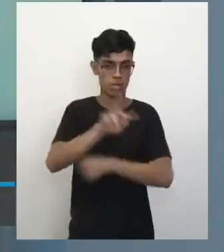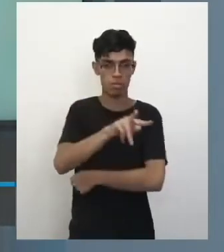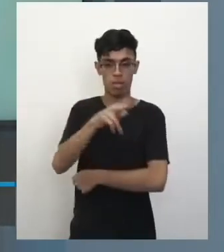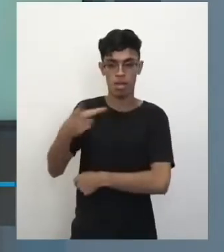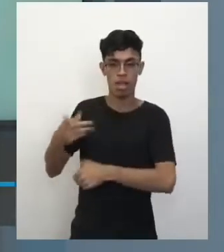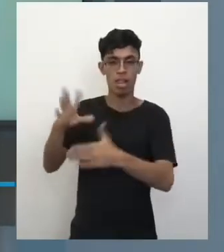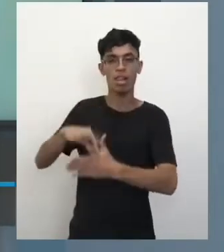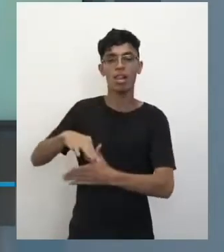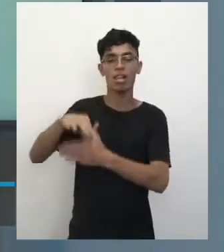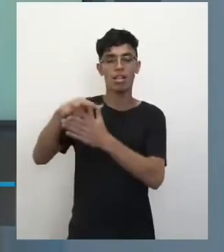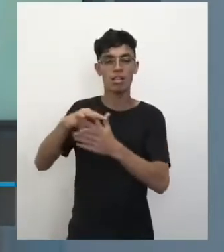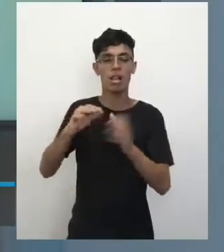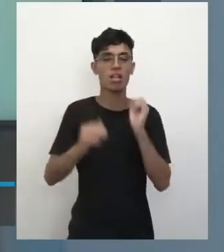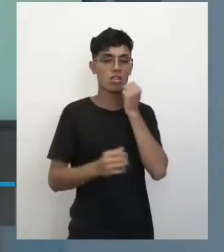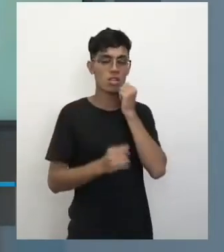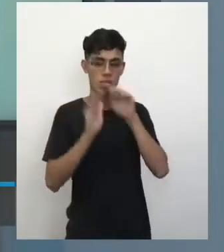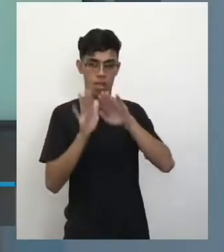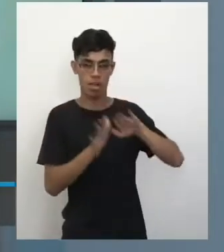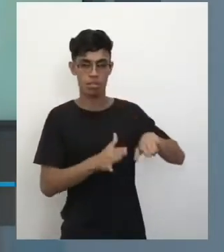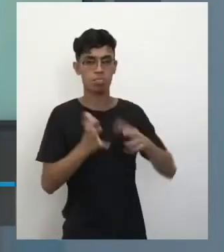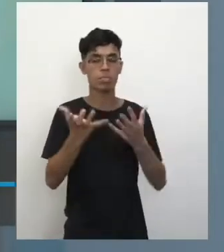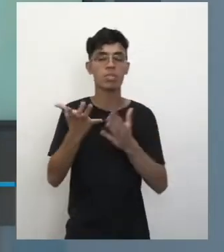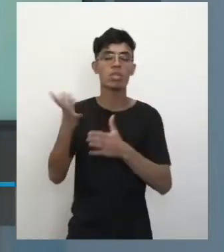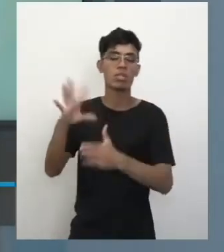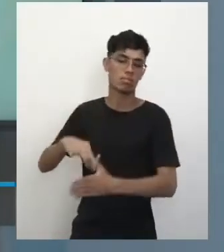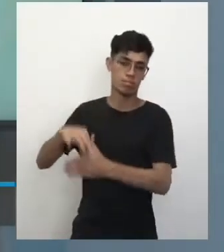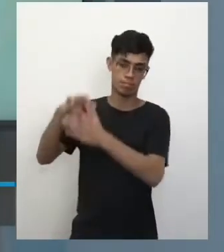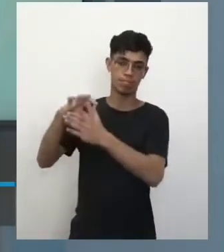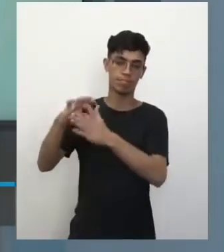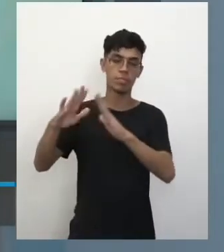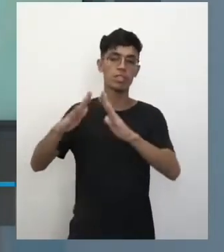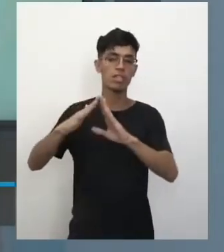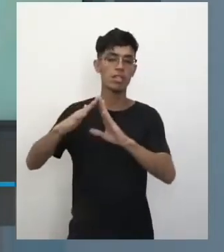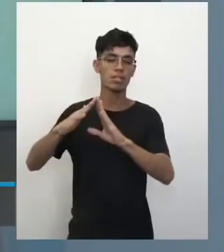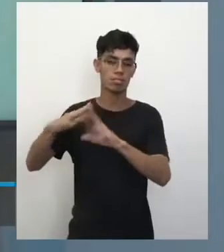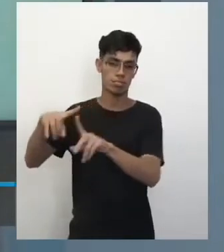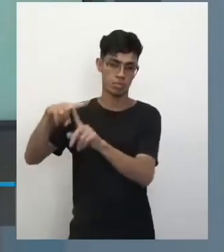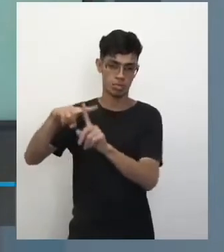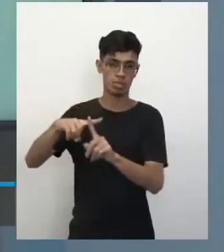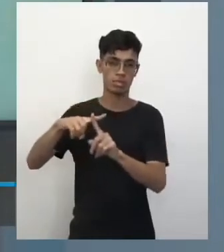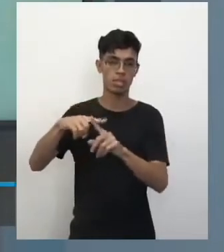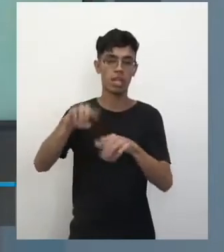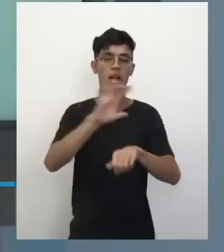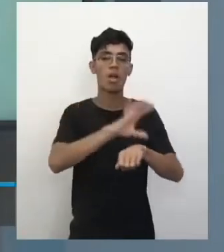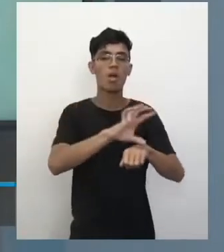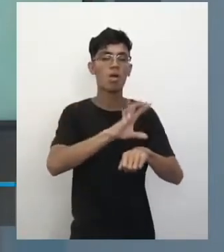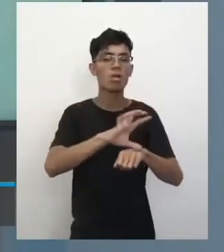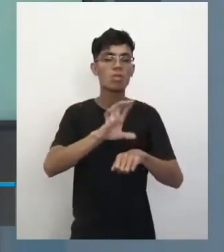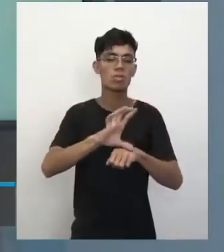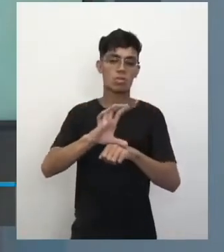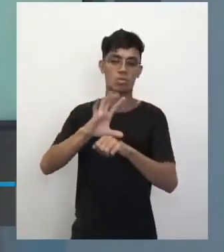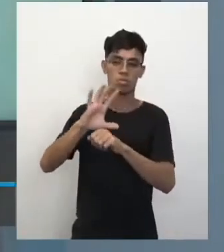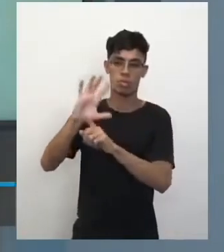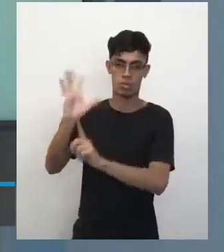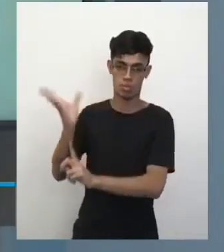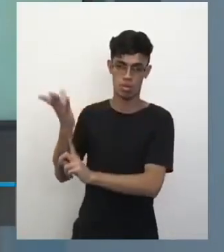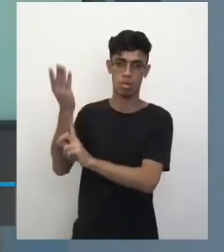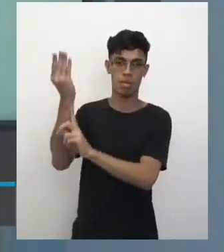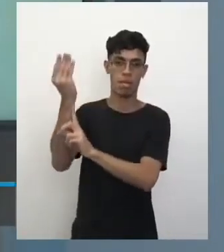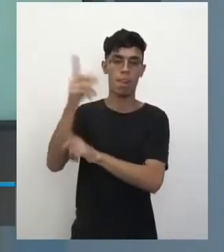mão da ciência e ia trabalhar na igreja. Entretanto, o fato de ele estar fazendo curso de arte, ele ter muito